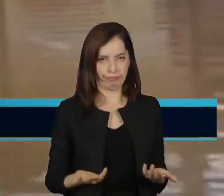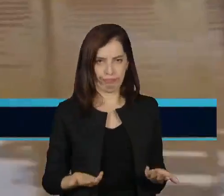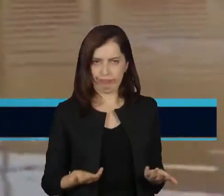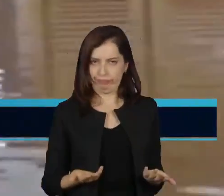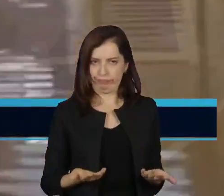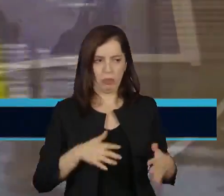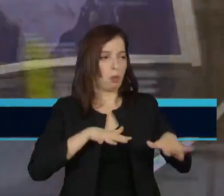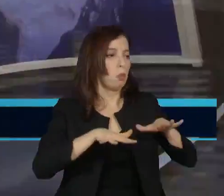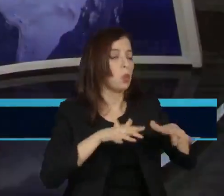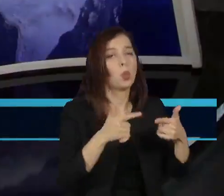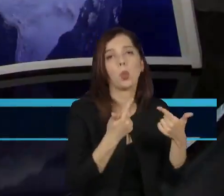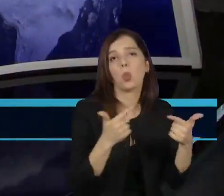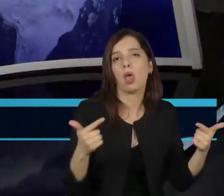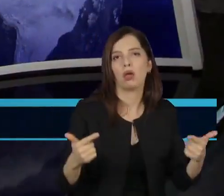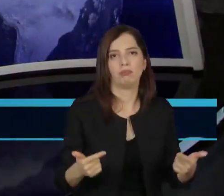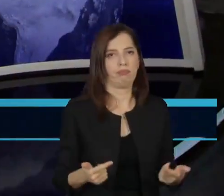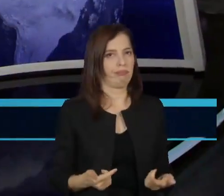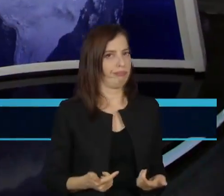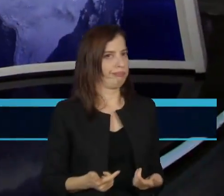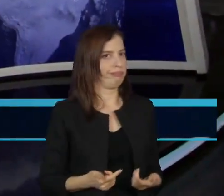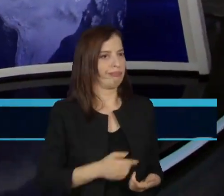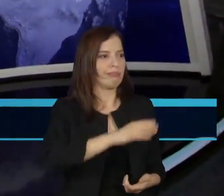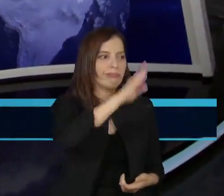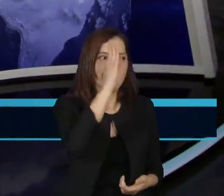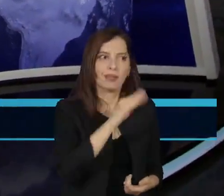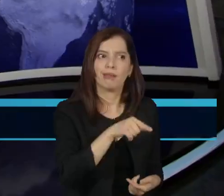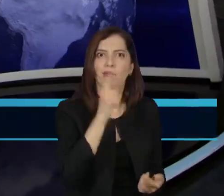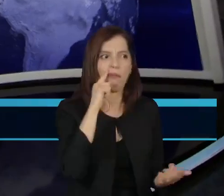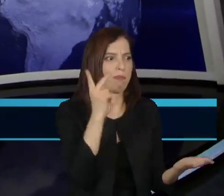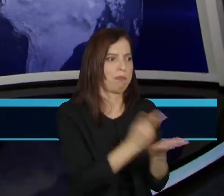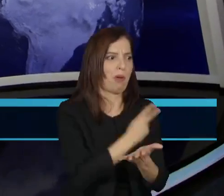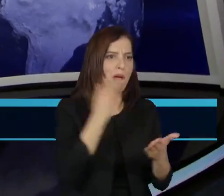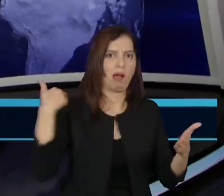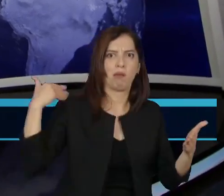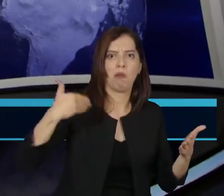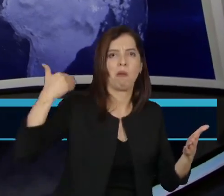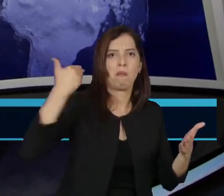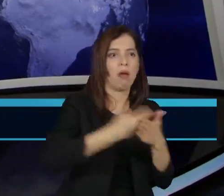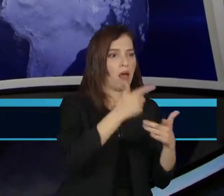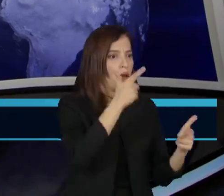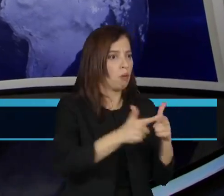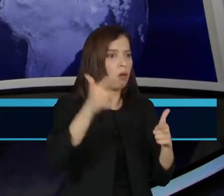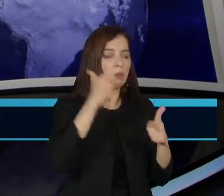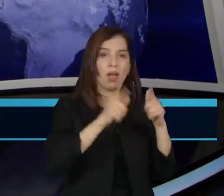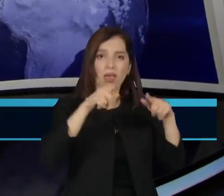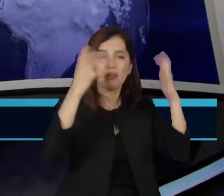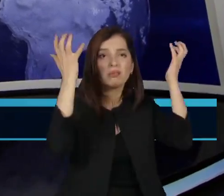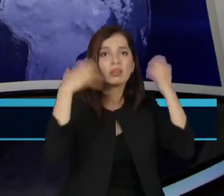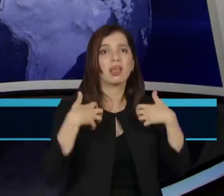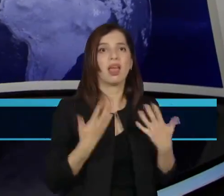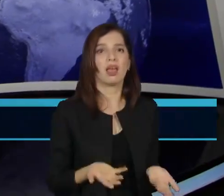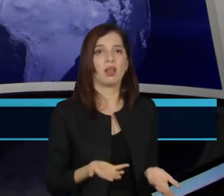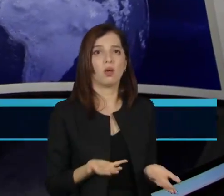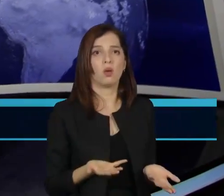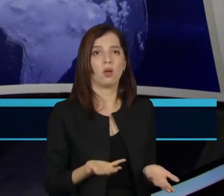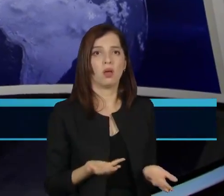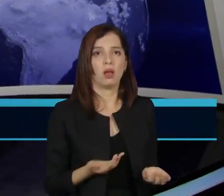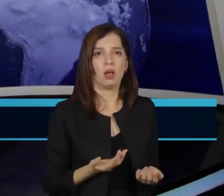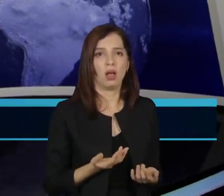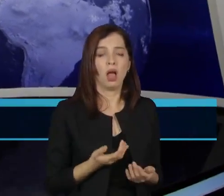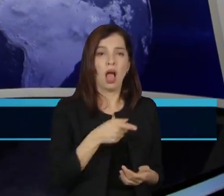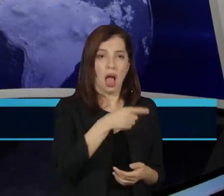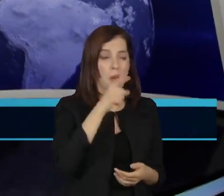terremotos, mas a gente tem esses desastres que são muito sérios. Como o Fábio falou, a gente precisa muito provavelmente criar uma